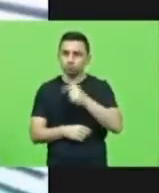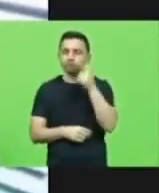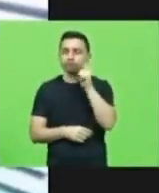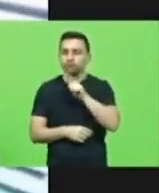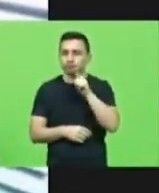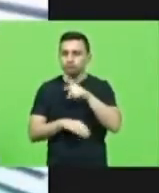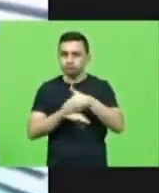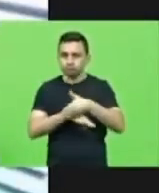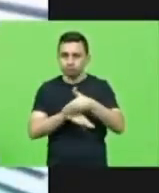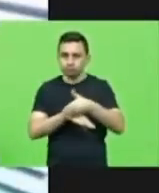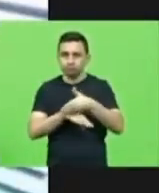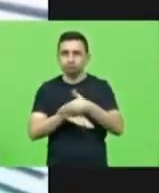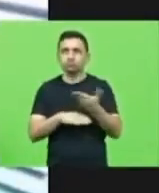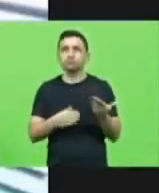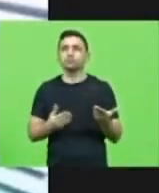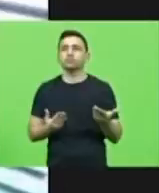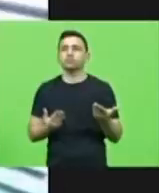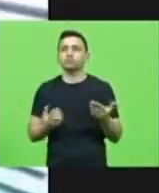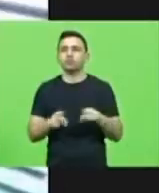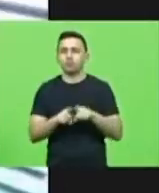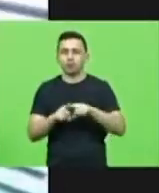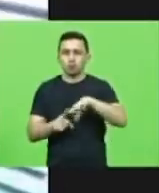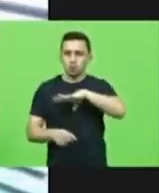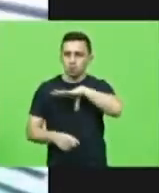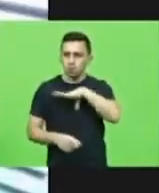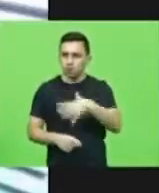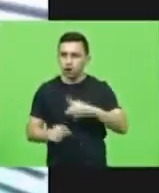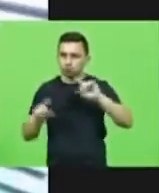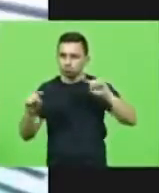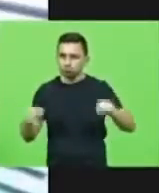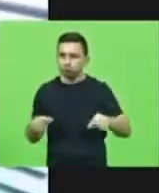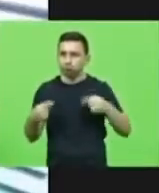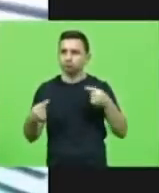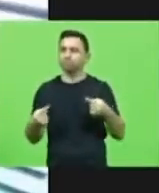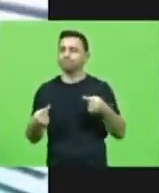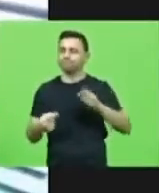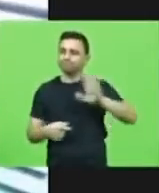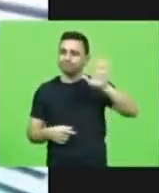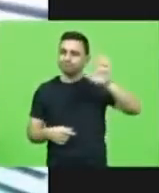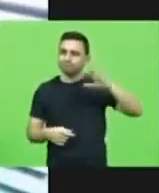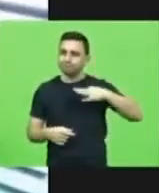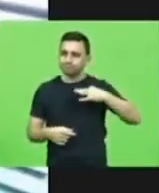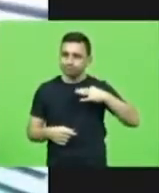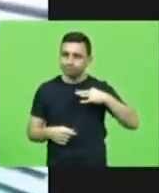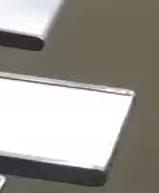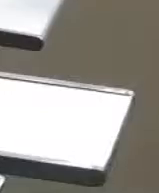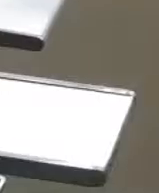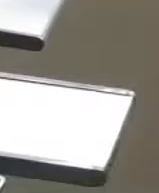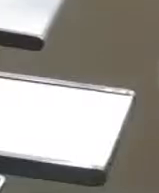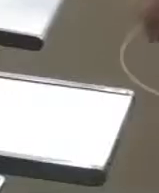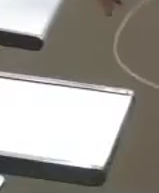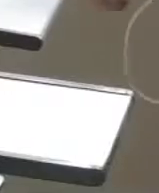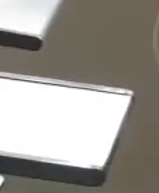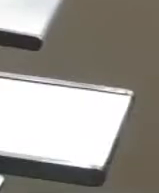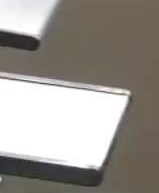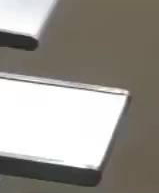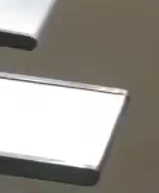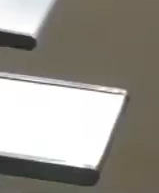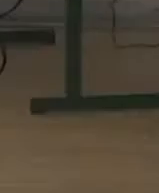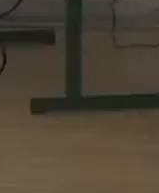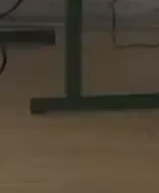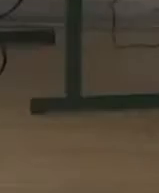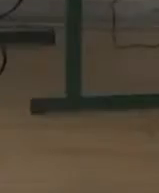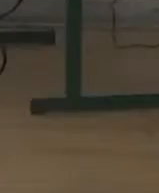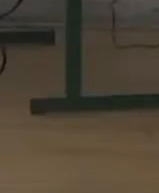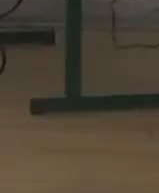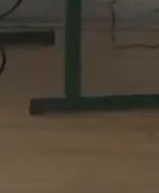participaram, tiveram a coragem de encarar o desafio e de serem candidatas, porque não é fácil, mas é importante e é necessário. Outros